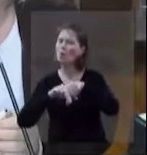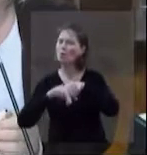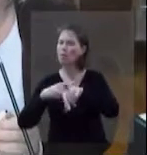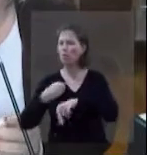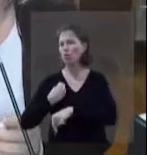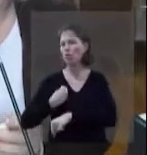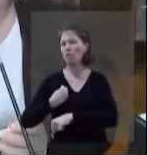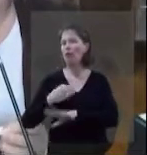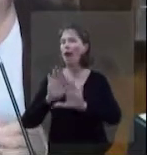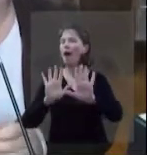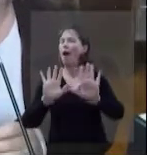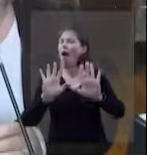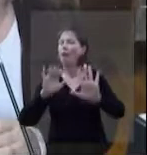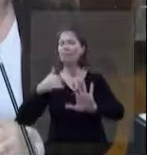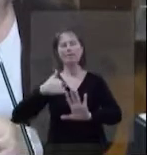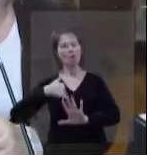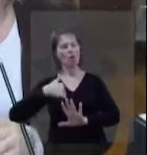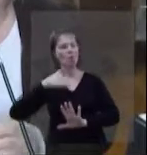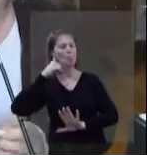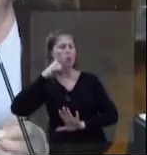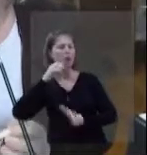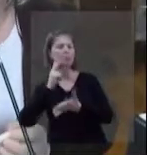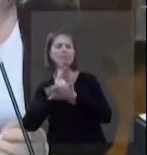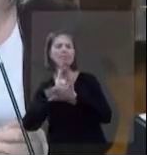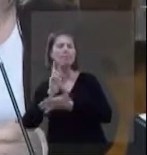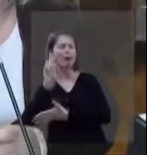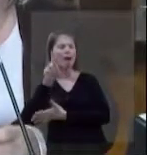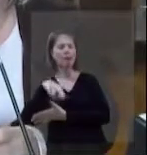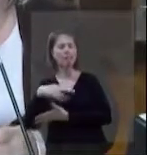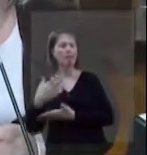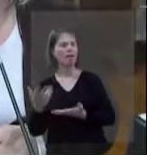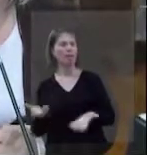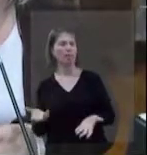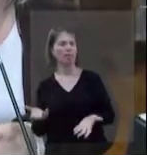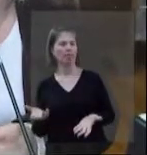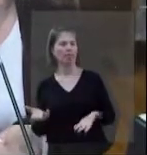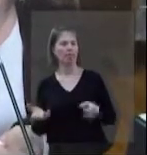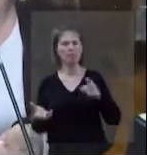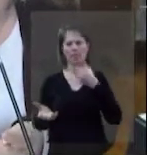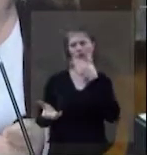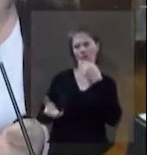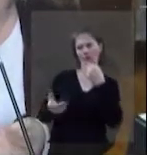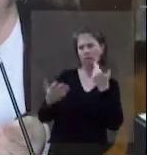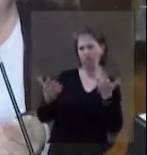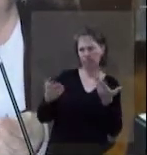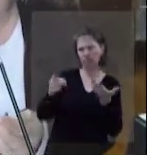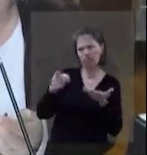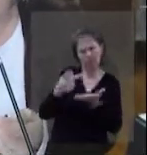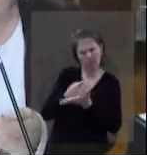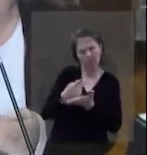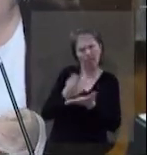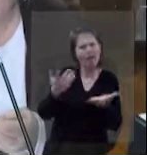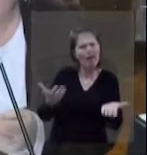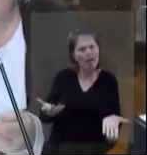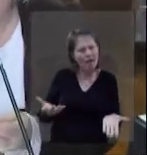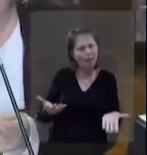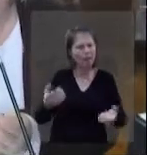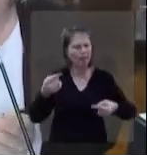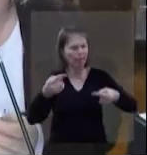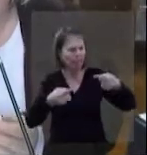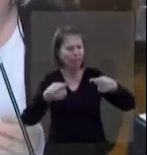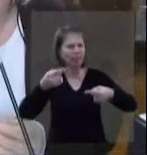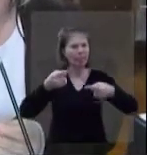Óbvio que tem momentos na tua vida... Ah, mas eu vou achar que sempre eu tenho razão. É, você está errado, né? Né, mas então, mas é isso que eu estou falando, nesse sentido que eu estou dizendo.